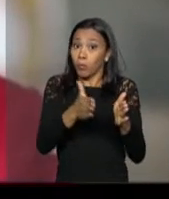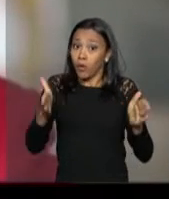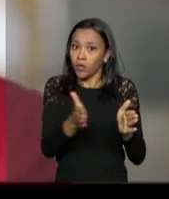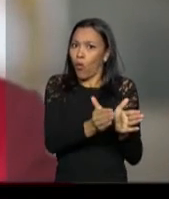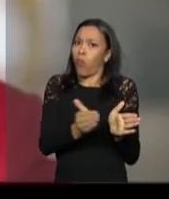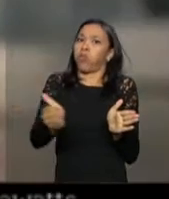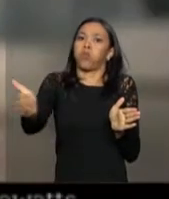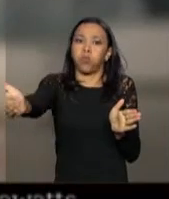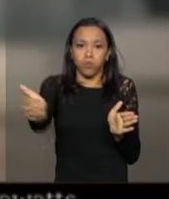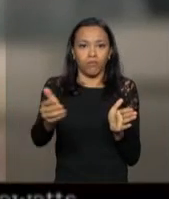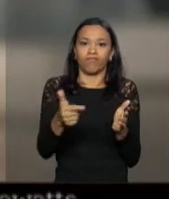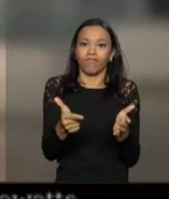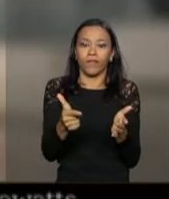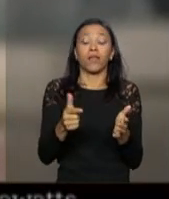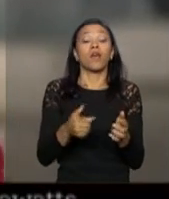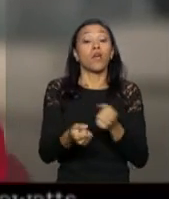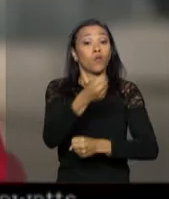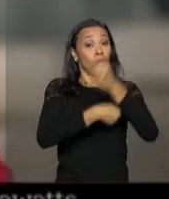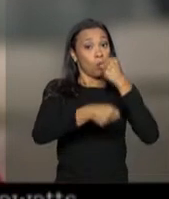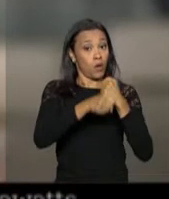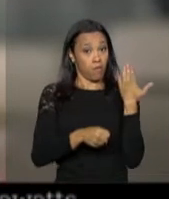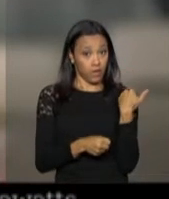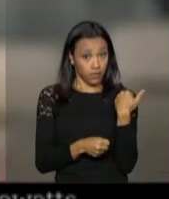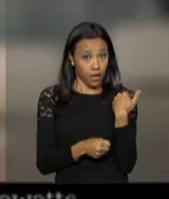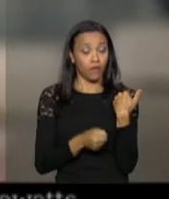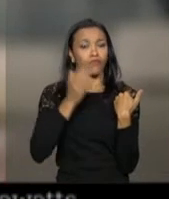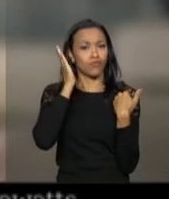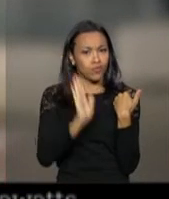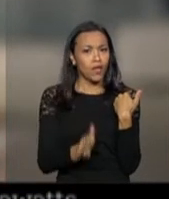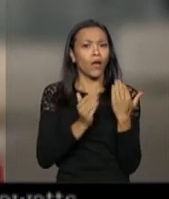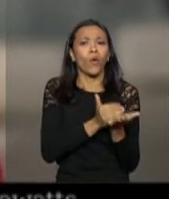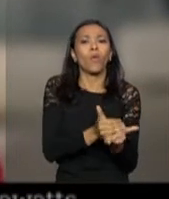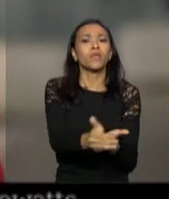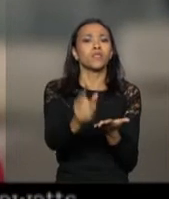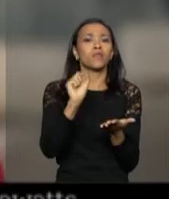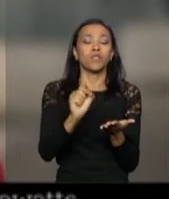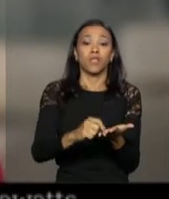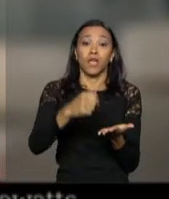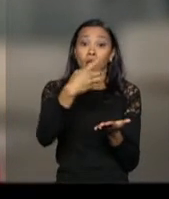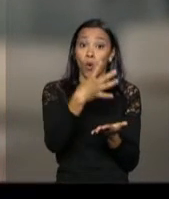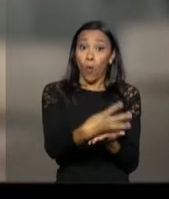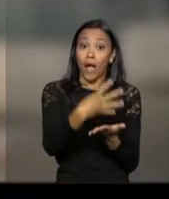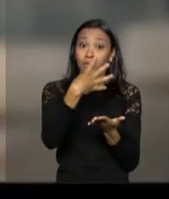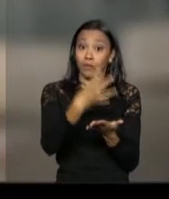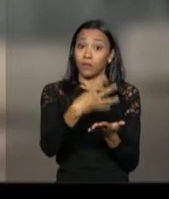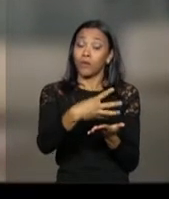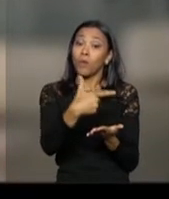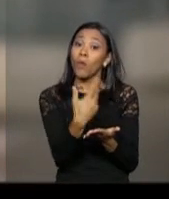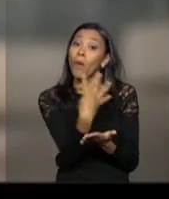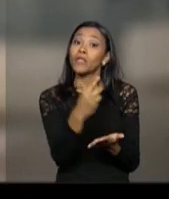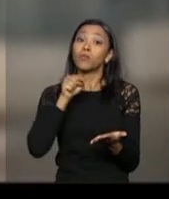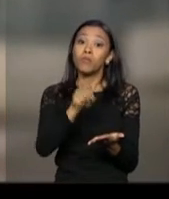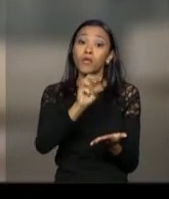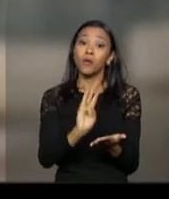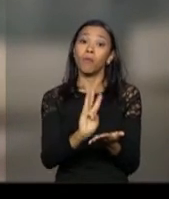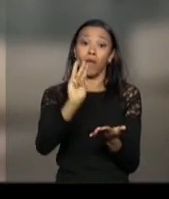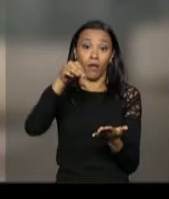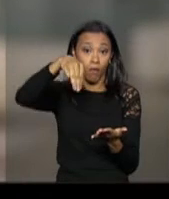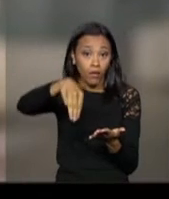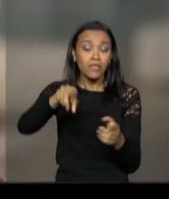no longo prazo. O ano passado, colocamos em operação 4.000 megawatts e